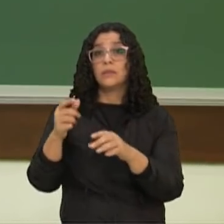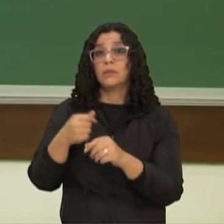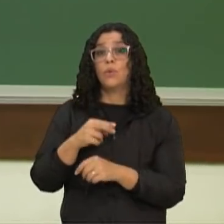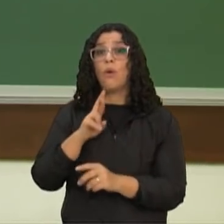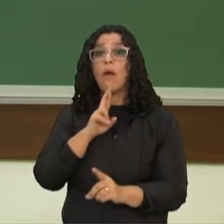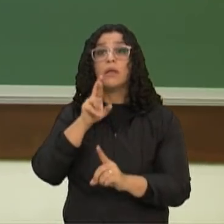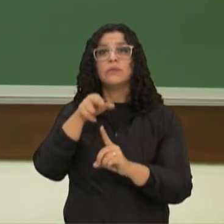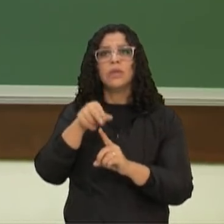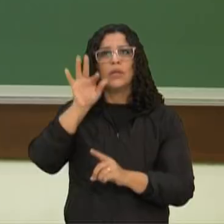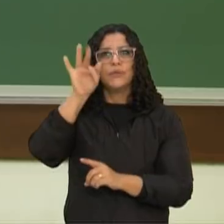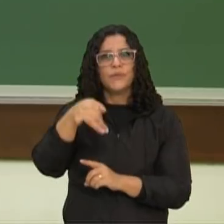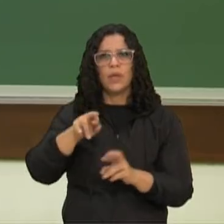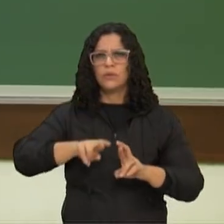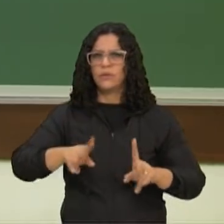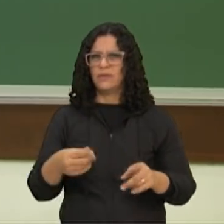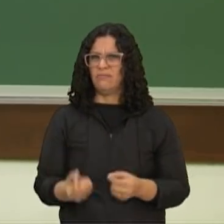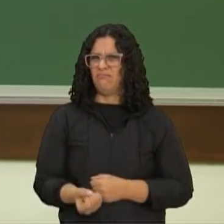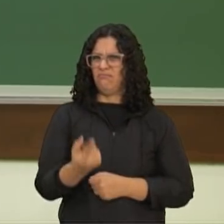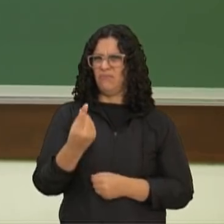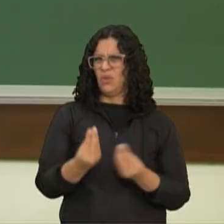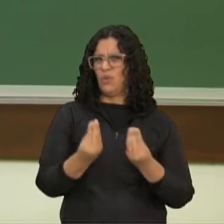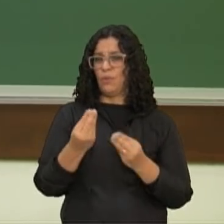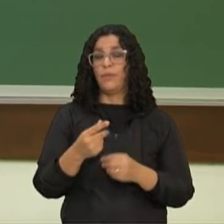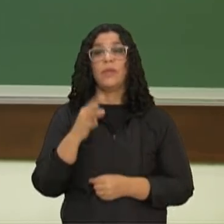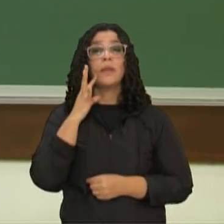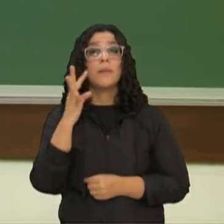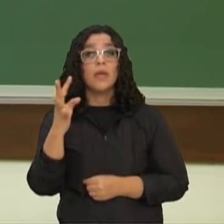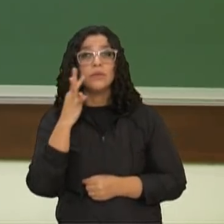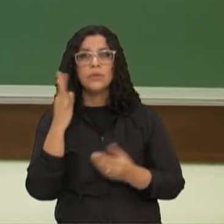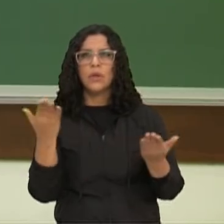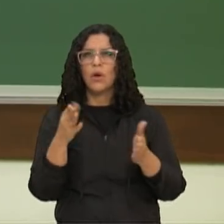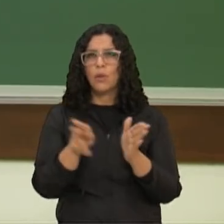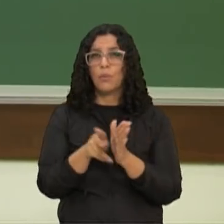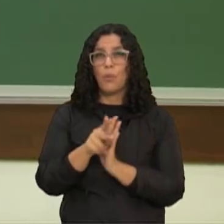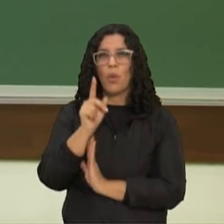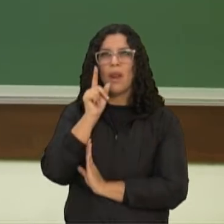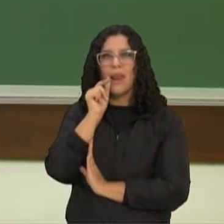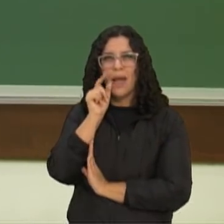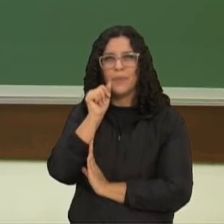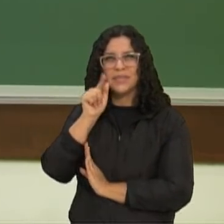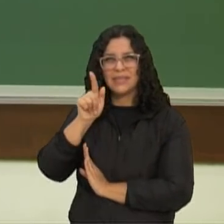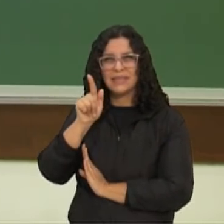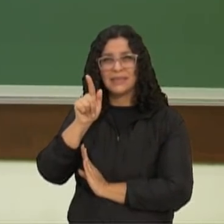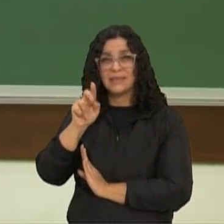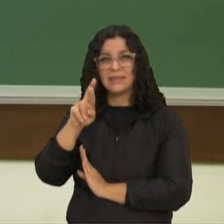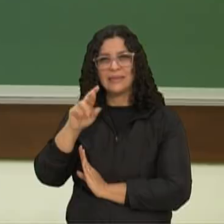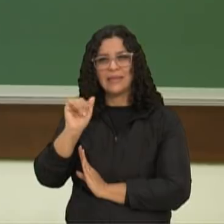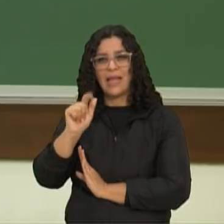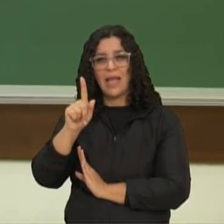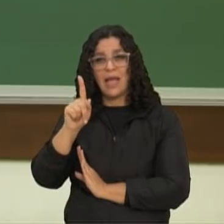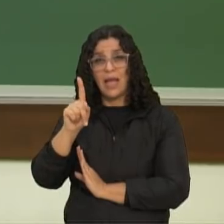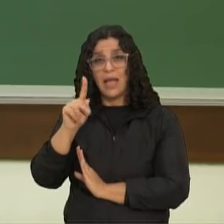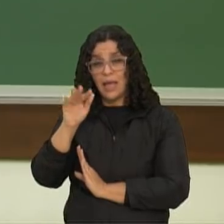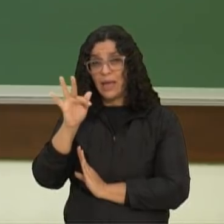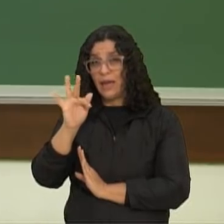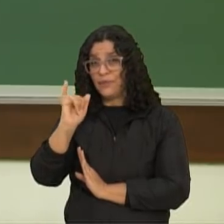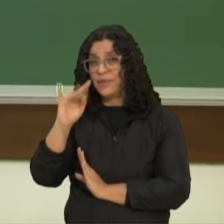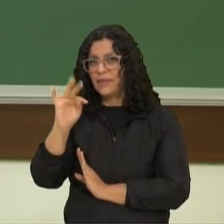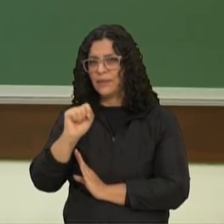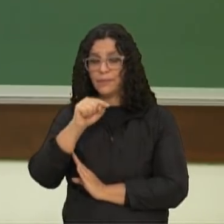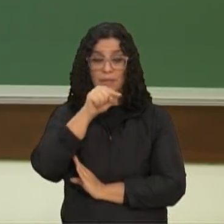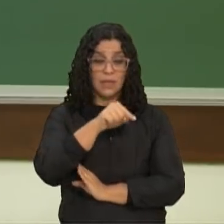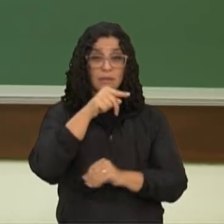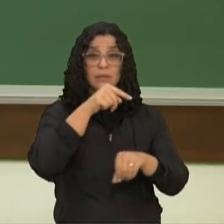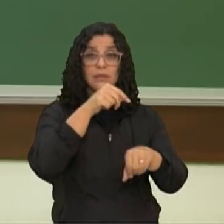é diferente. Como que seria isso? Vamos imaginar a ideia do grafite e vamos pegar também o diamante como correspondência.